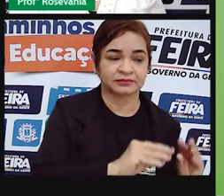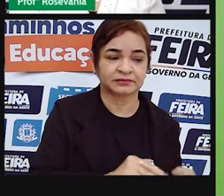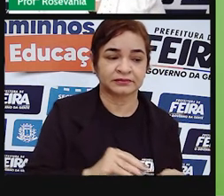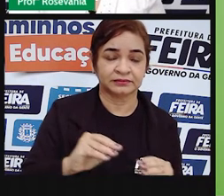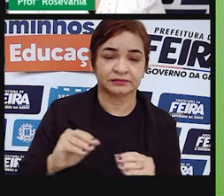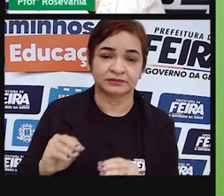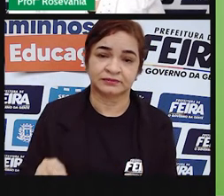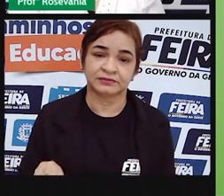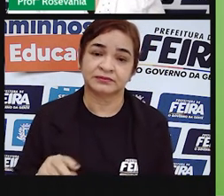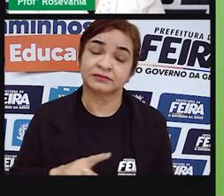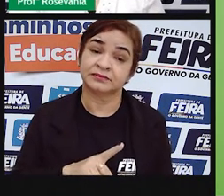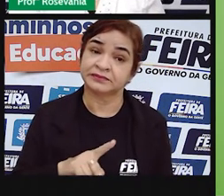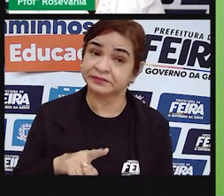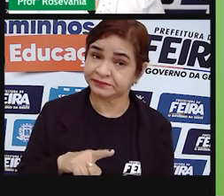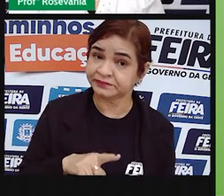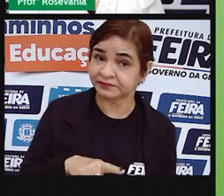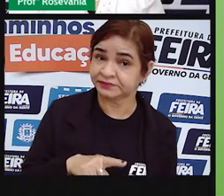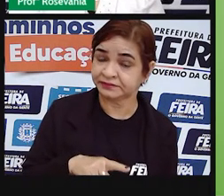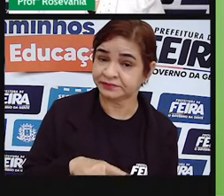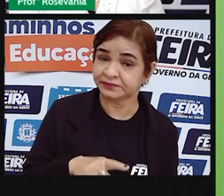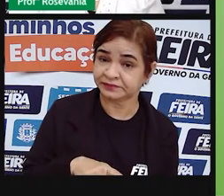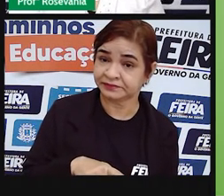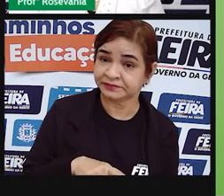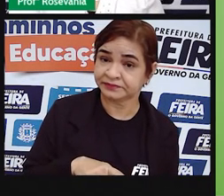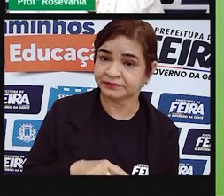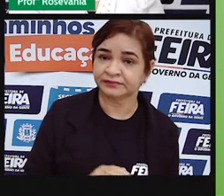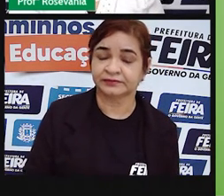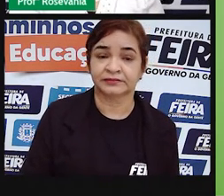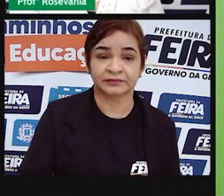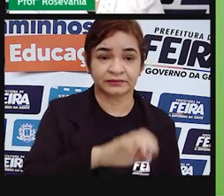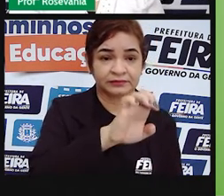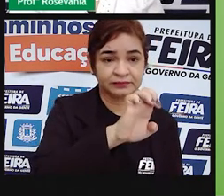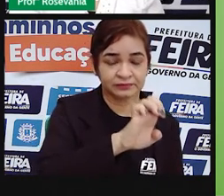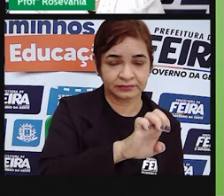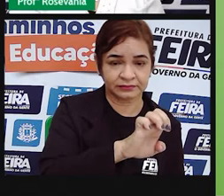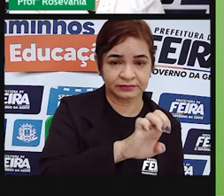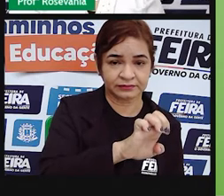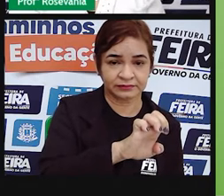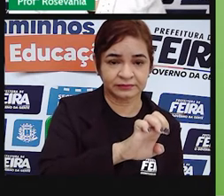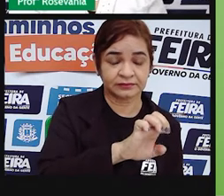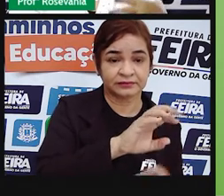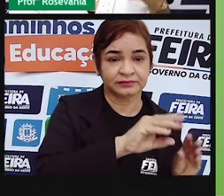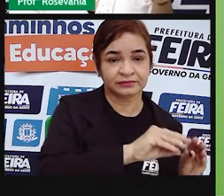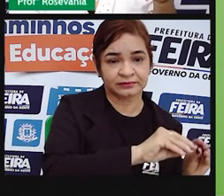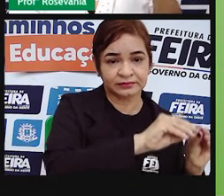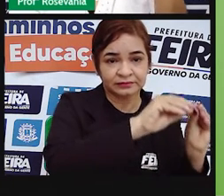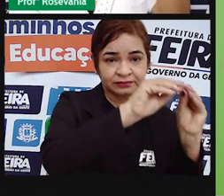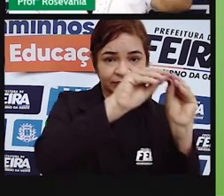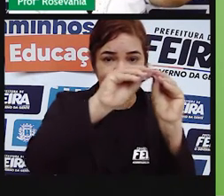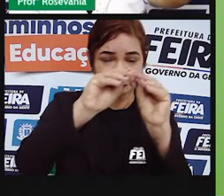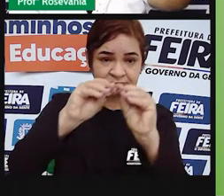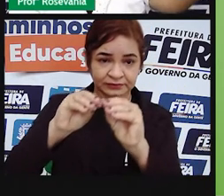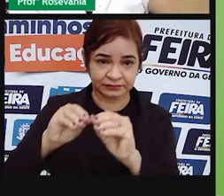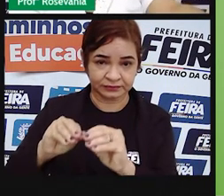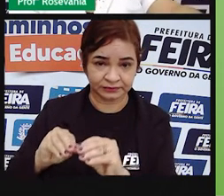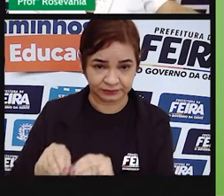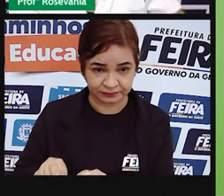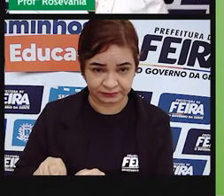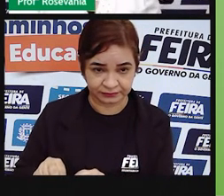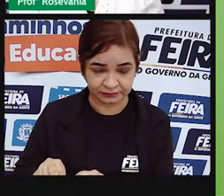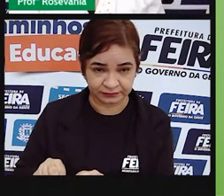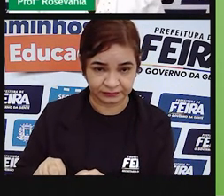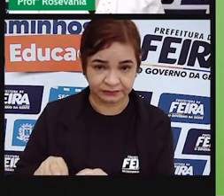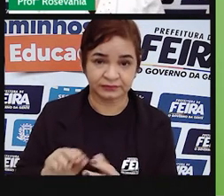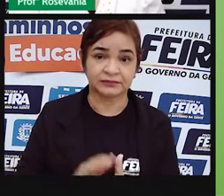de um país, né? Então, emigração com E, processo de saída, né? O deslocamento no sentido de